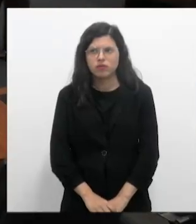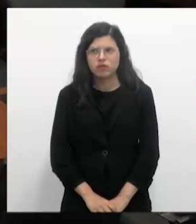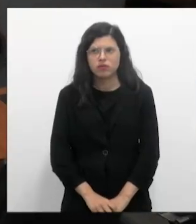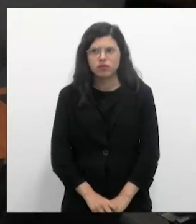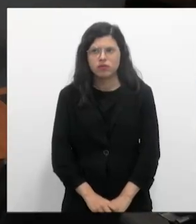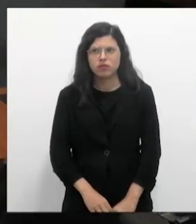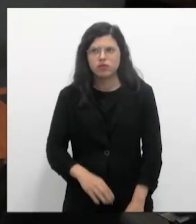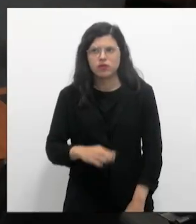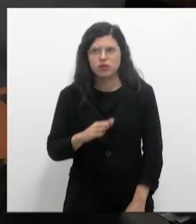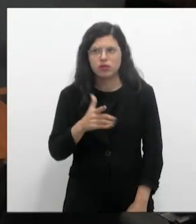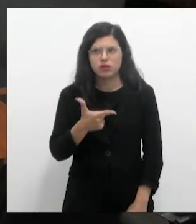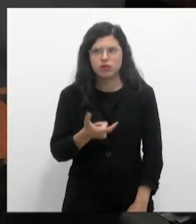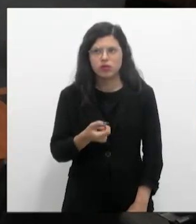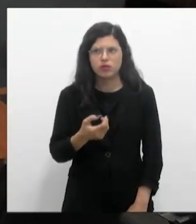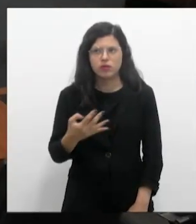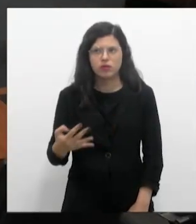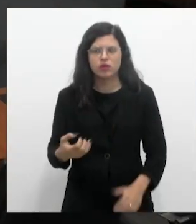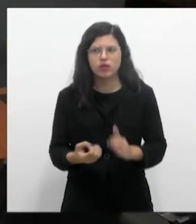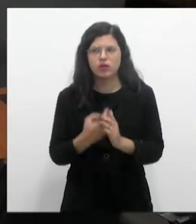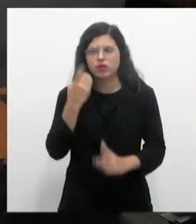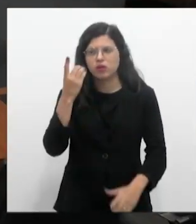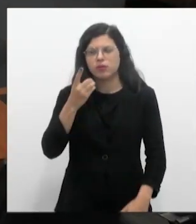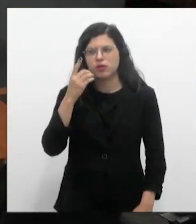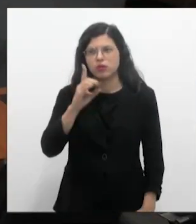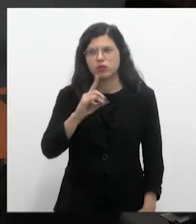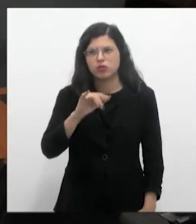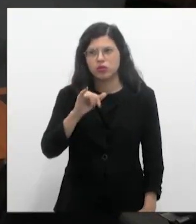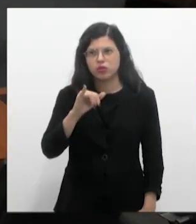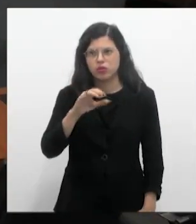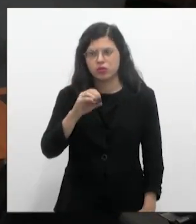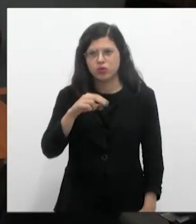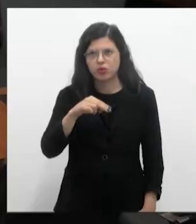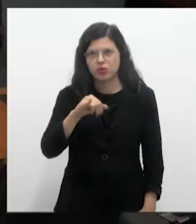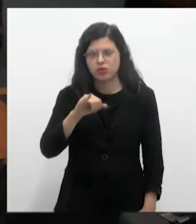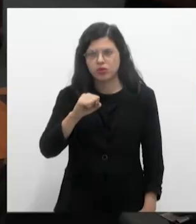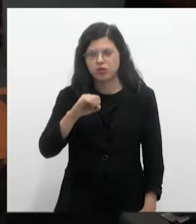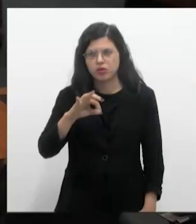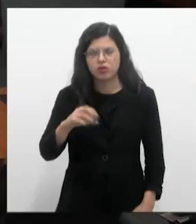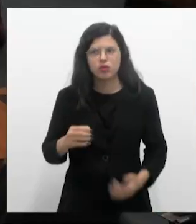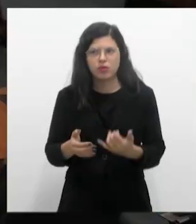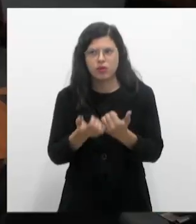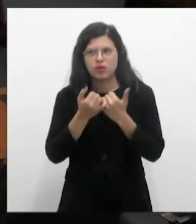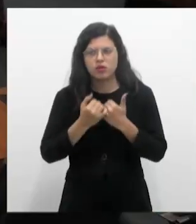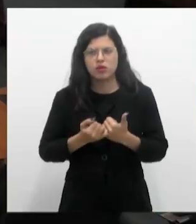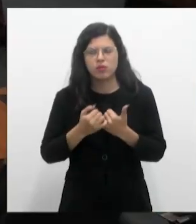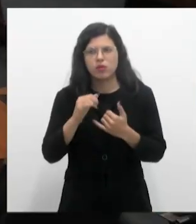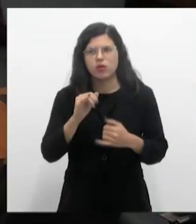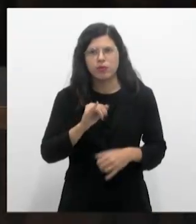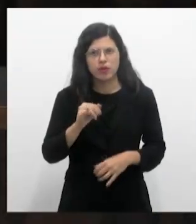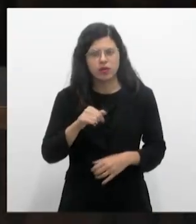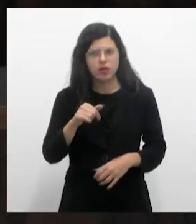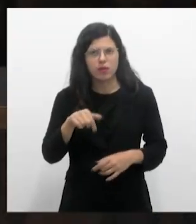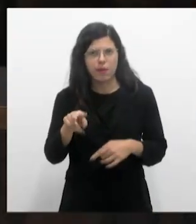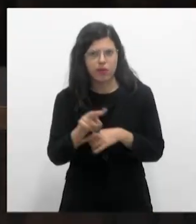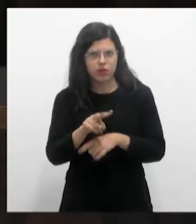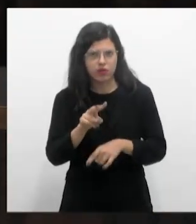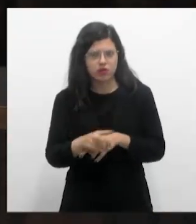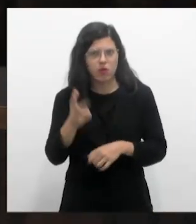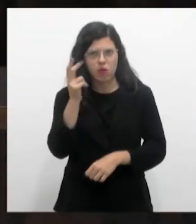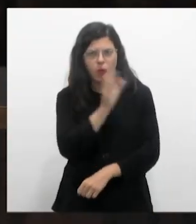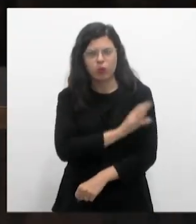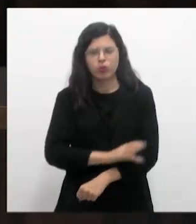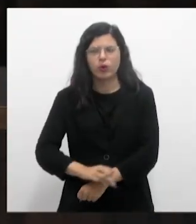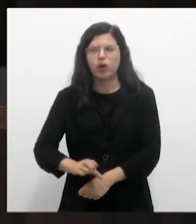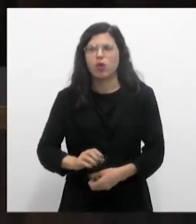De 2024, de autoria do deputado Dionísio Lins, que considera como patrimônio imaterial para fins de preservação